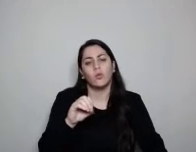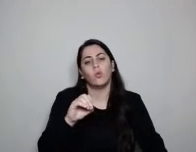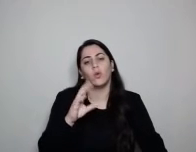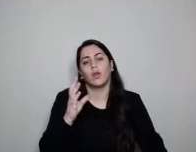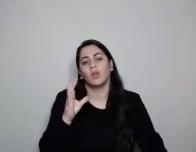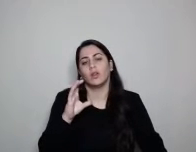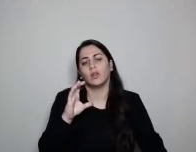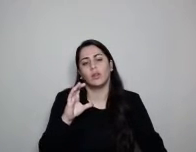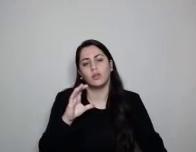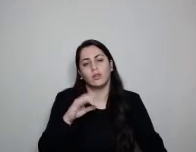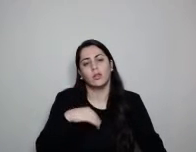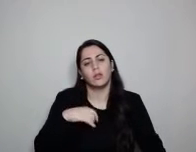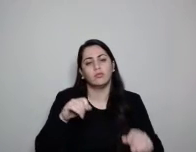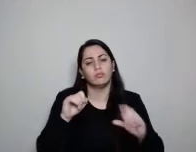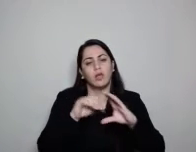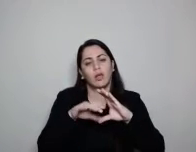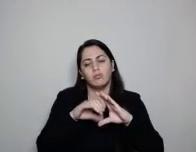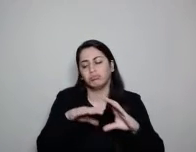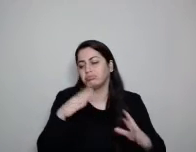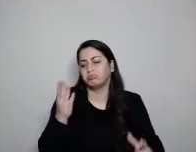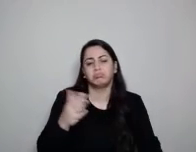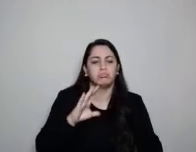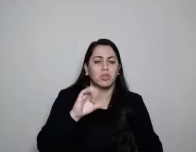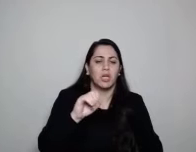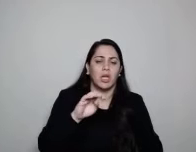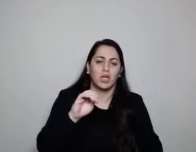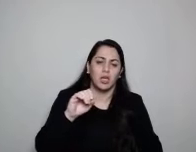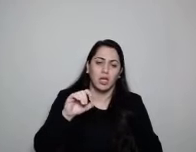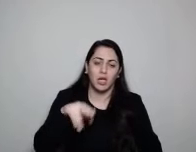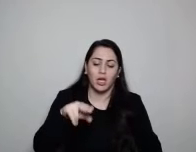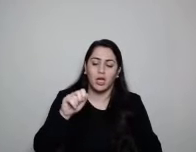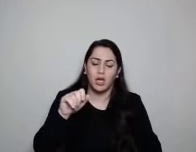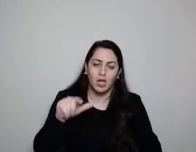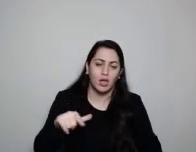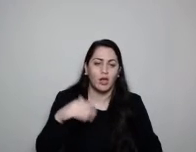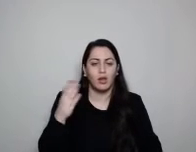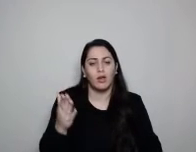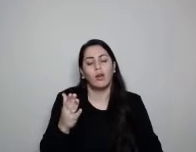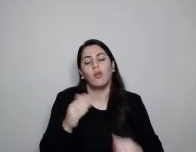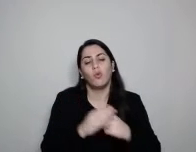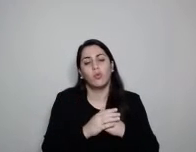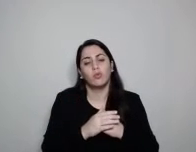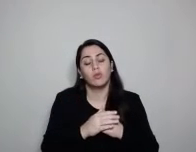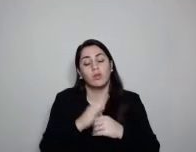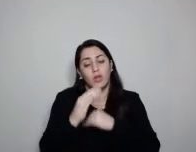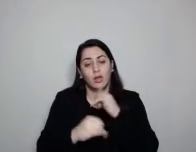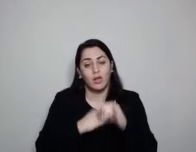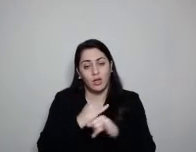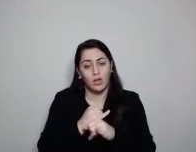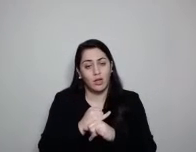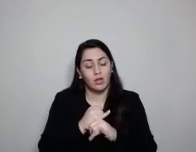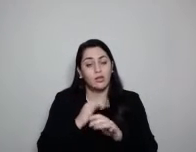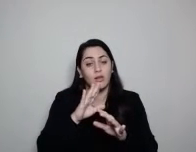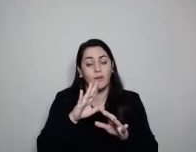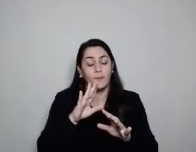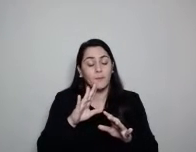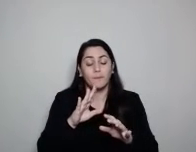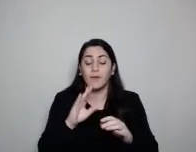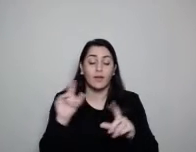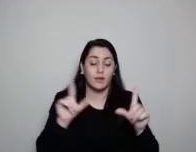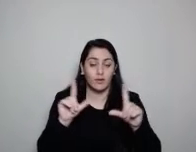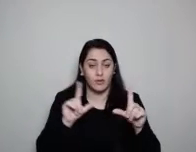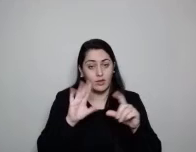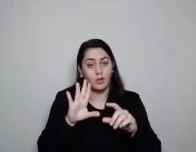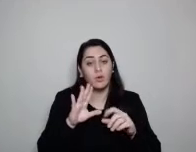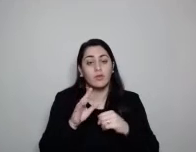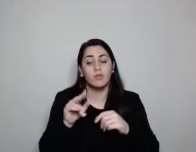recebe o valor respectivo desta venda. Ele recebe também pela instalação e desinstalação de equipamentos. Então, sempre que um